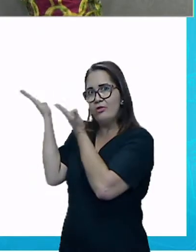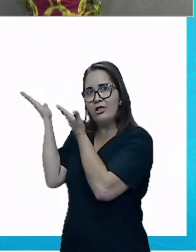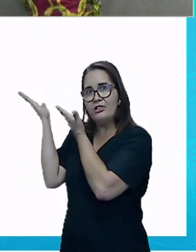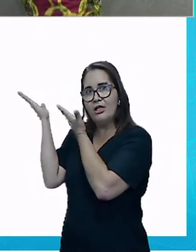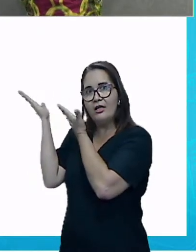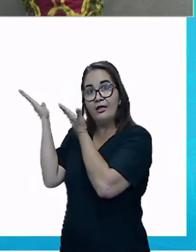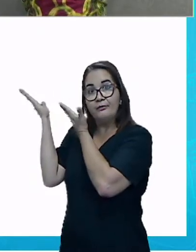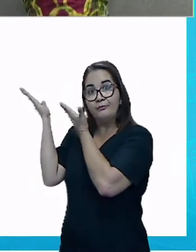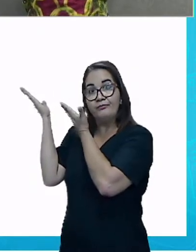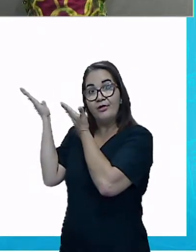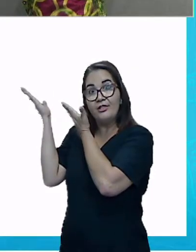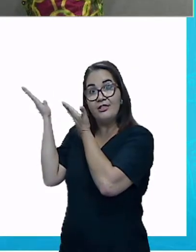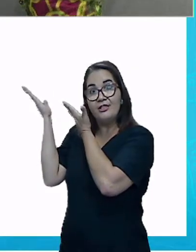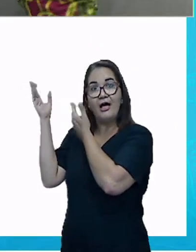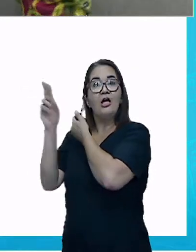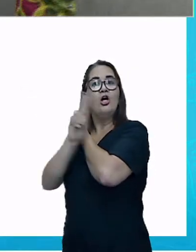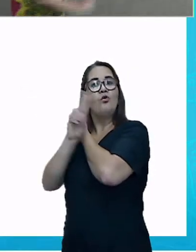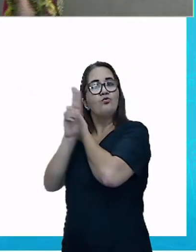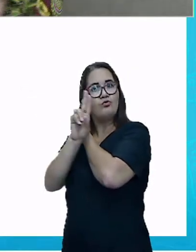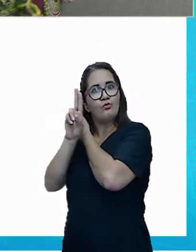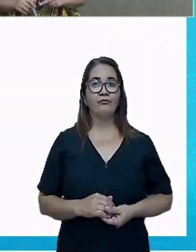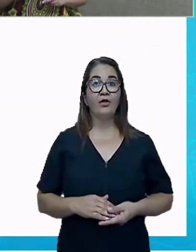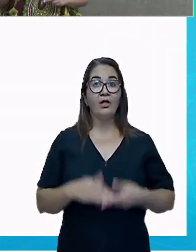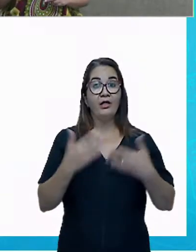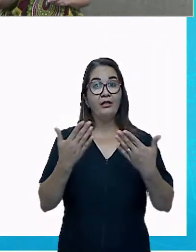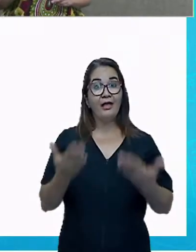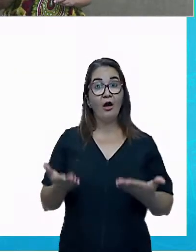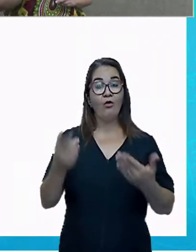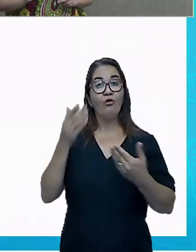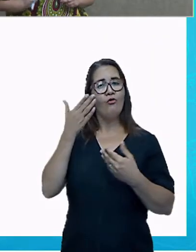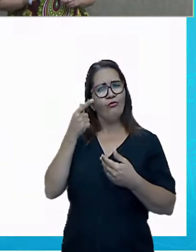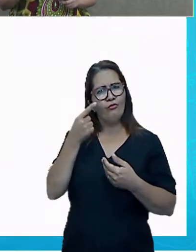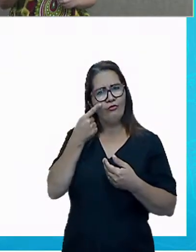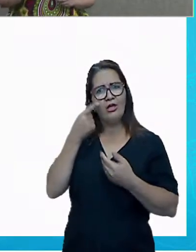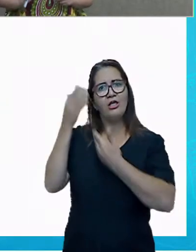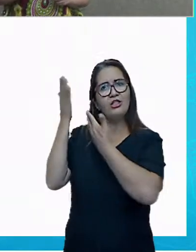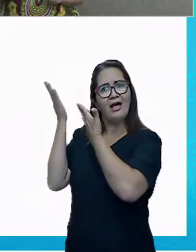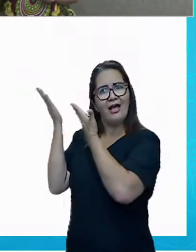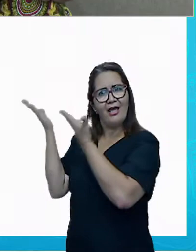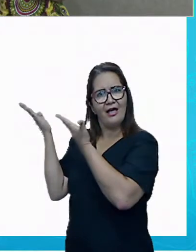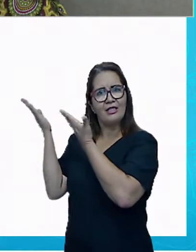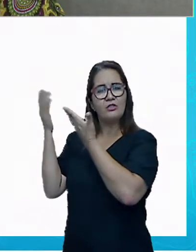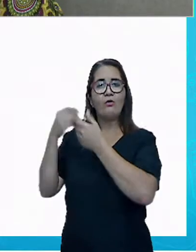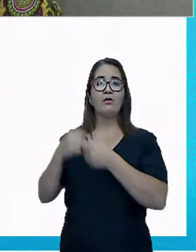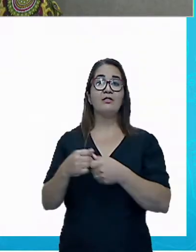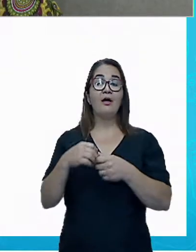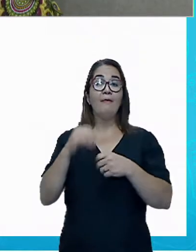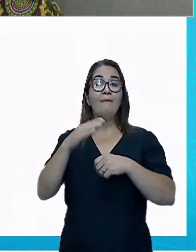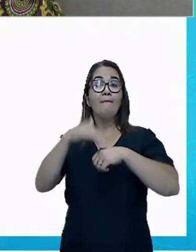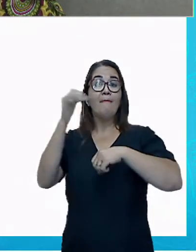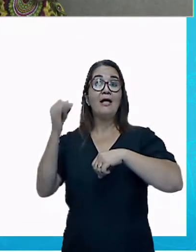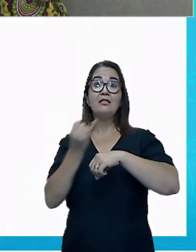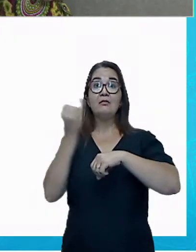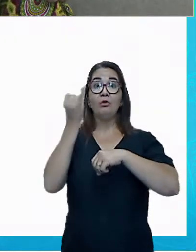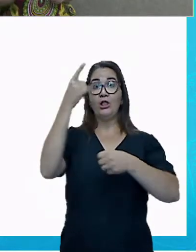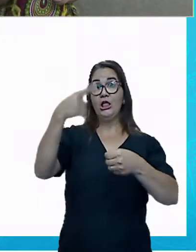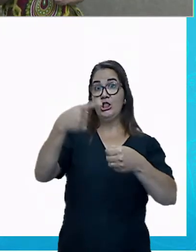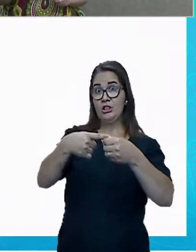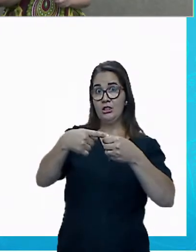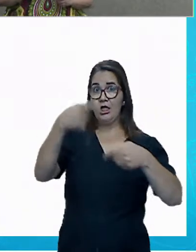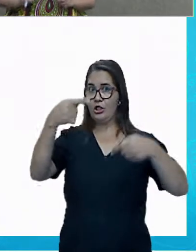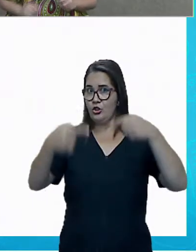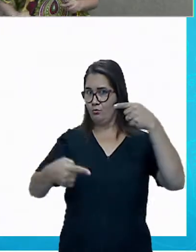Ioió, Ifé e Quito, que essas eram as principais capitais políticas. Sua